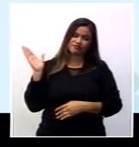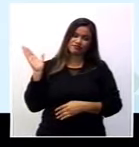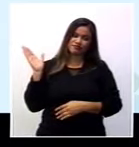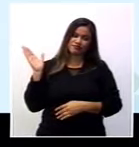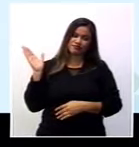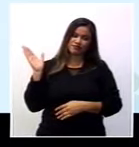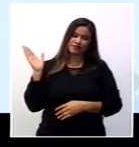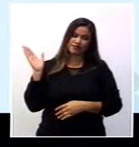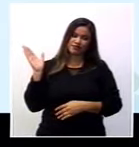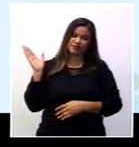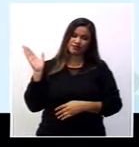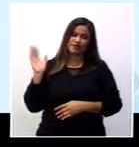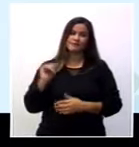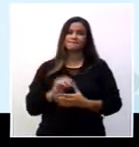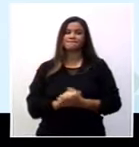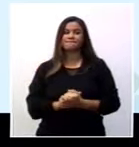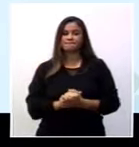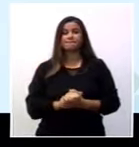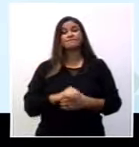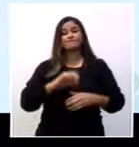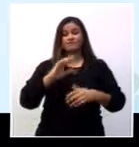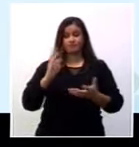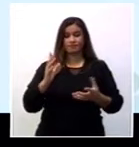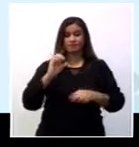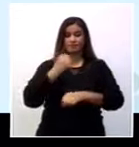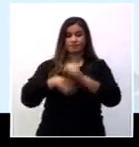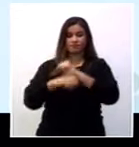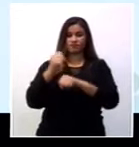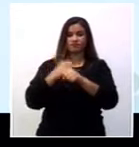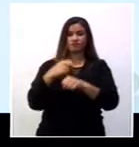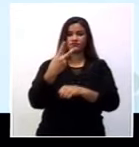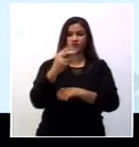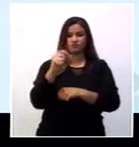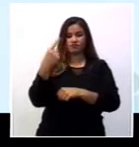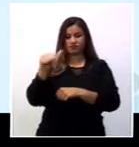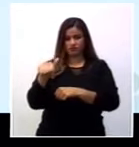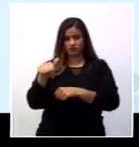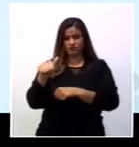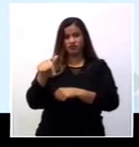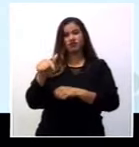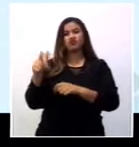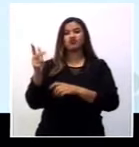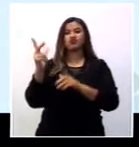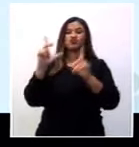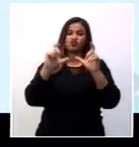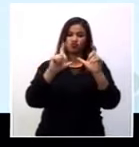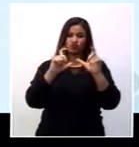para observar, ela já é de 2017, né? Uma imagem,